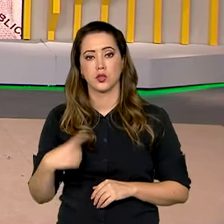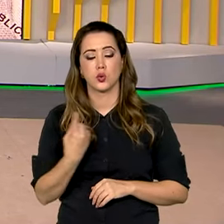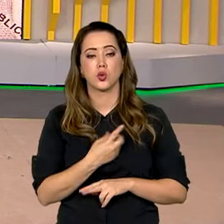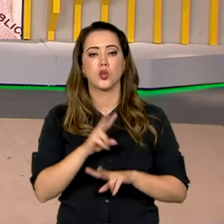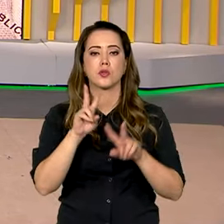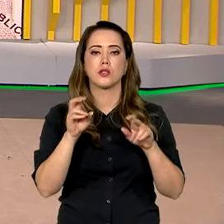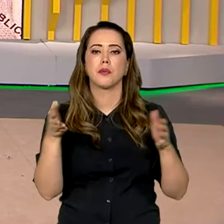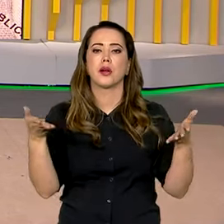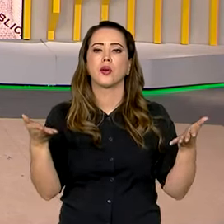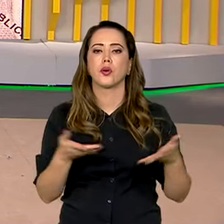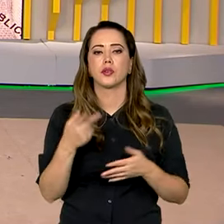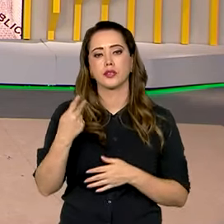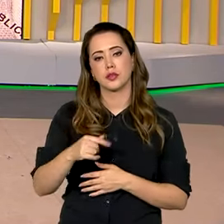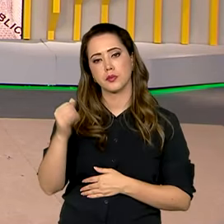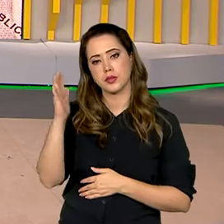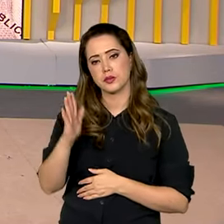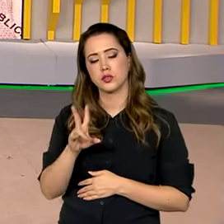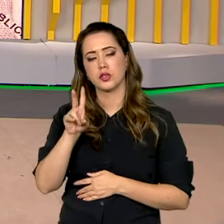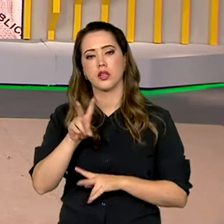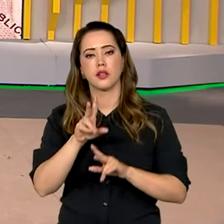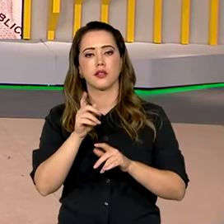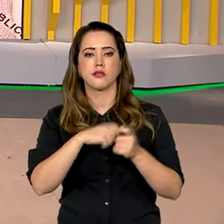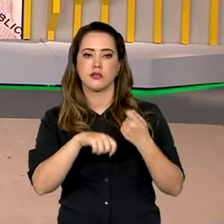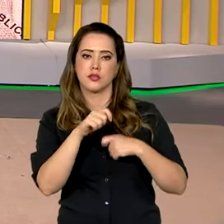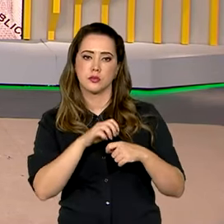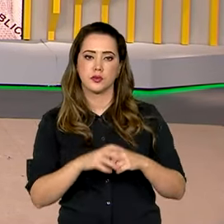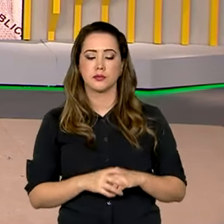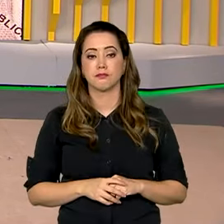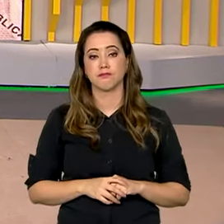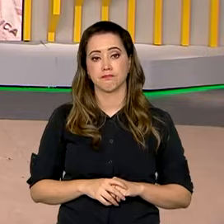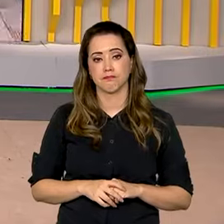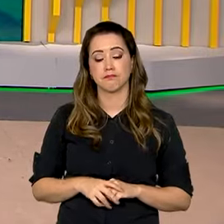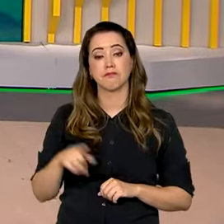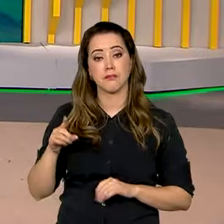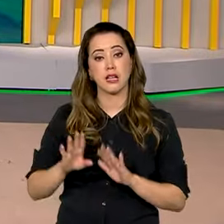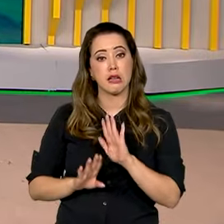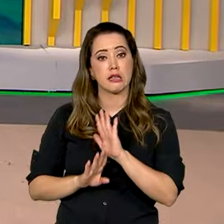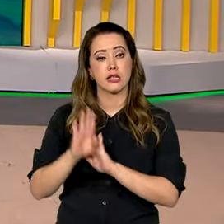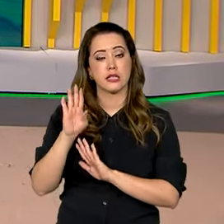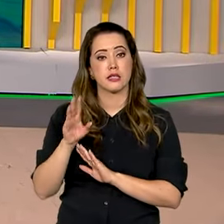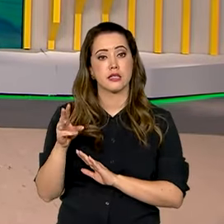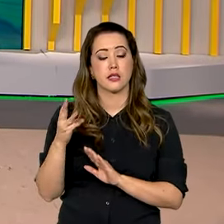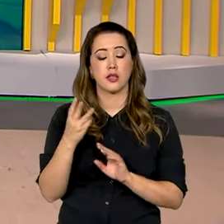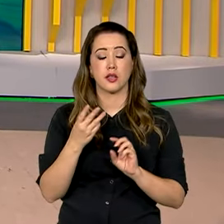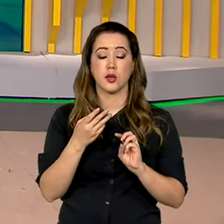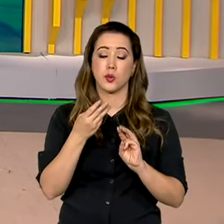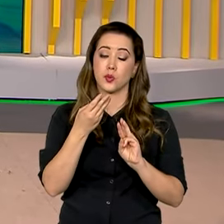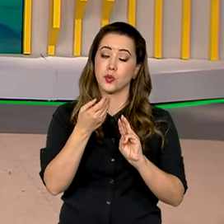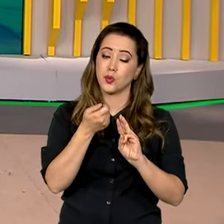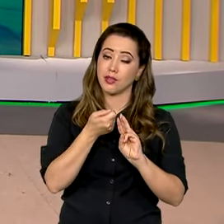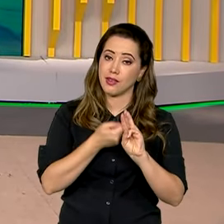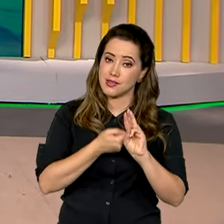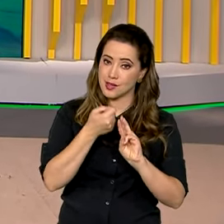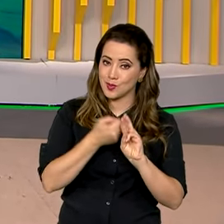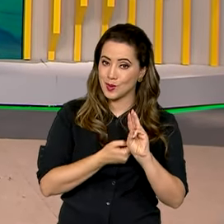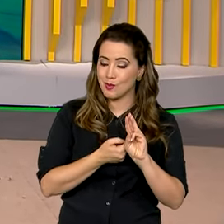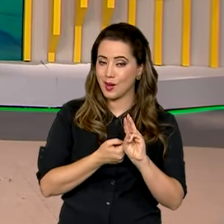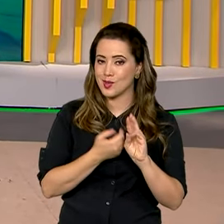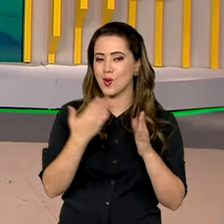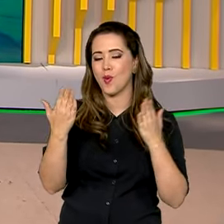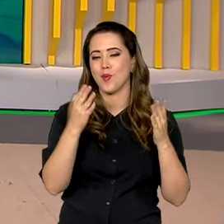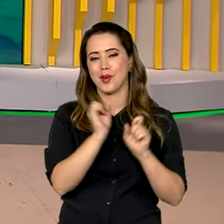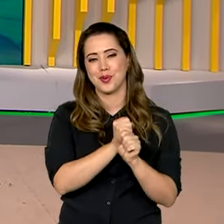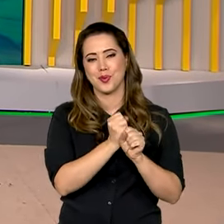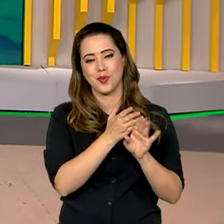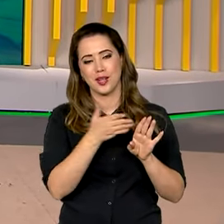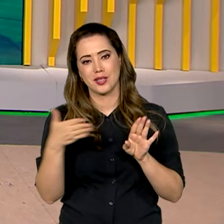E o nosso assunto agora, aqui no Brasil em Dia, é economia. Ela cresceu no terceiro trimestre, no acumulado do ano, de